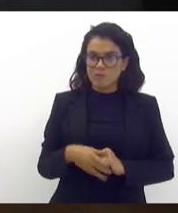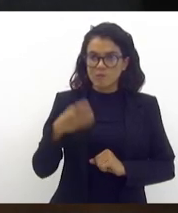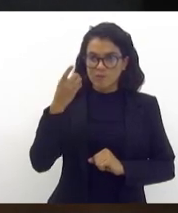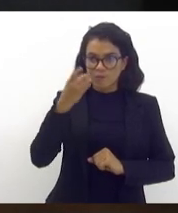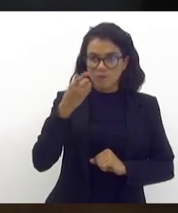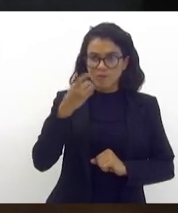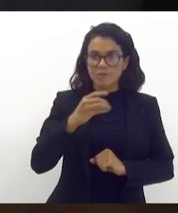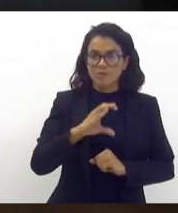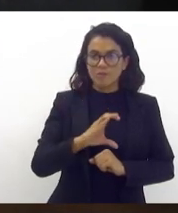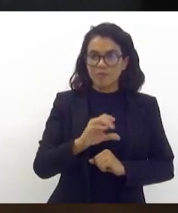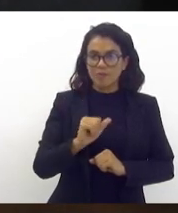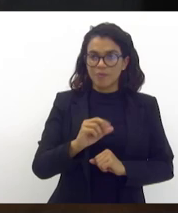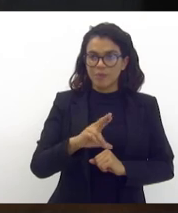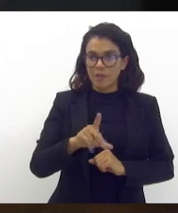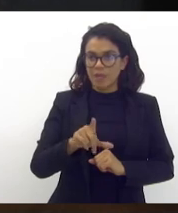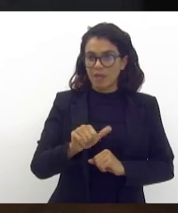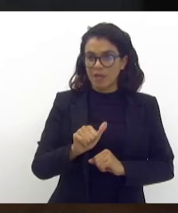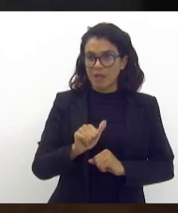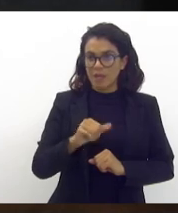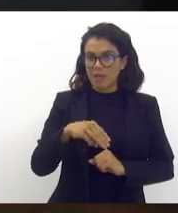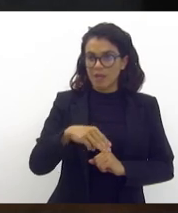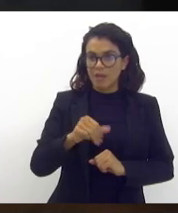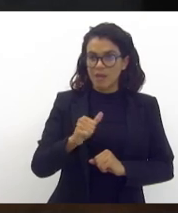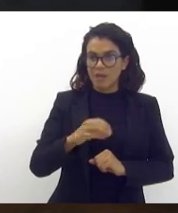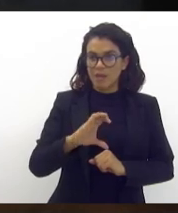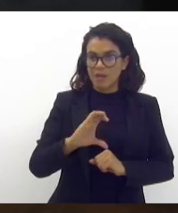Deputada Carla Machado, por favor.